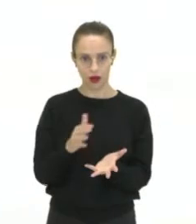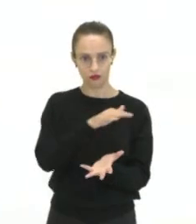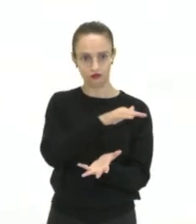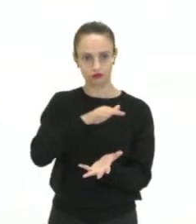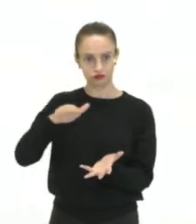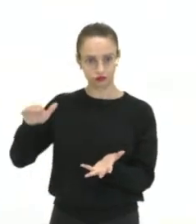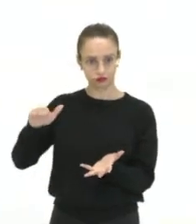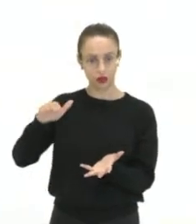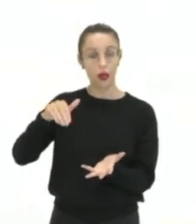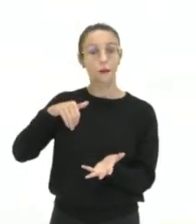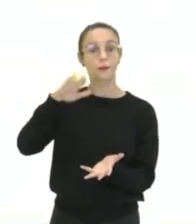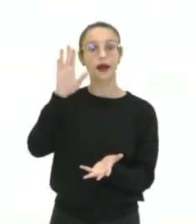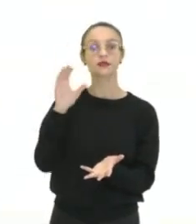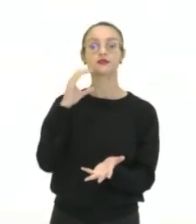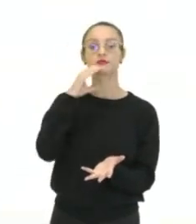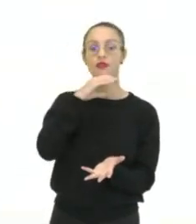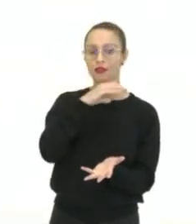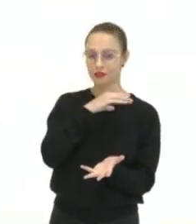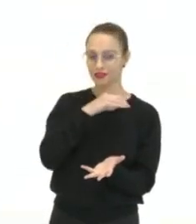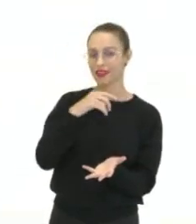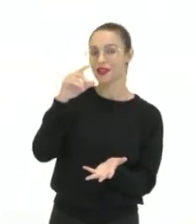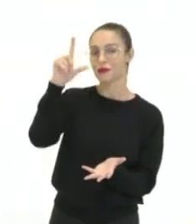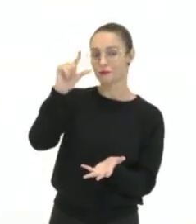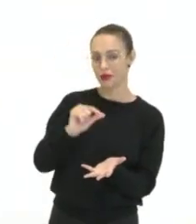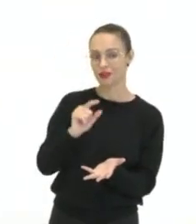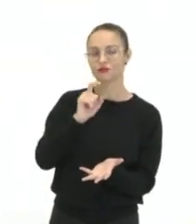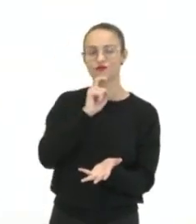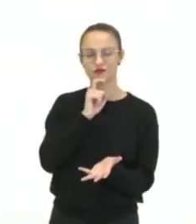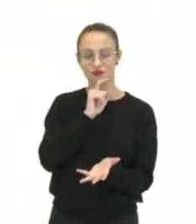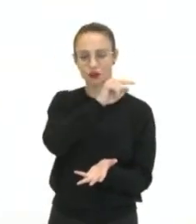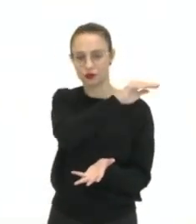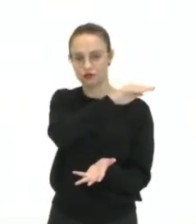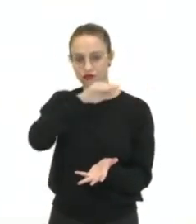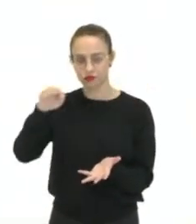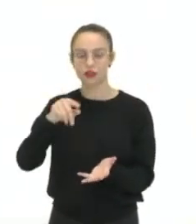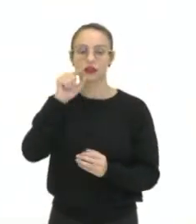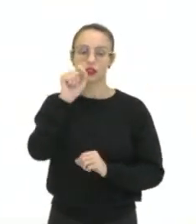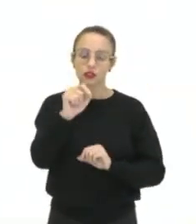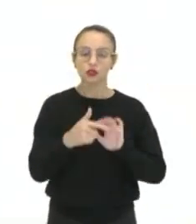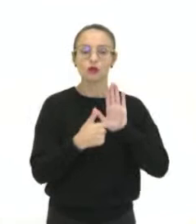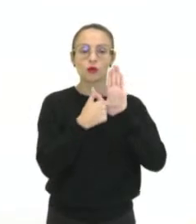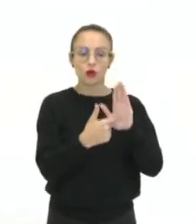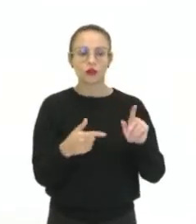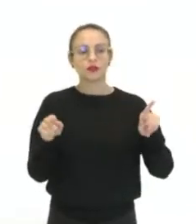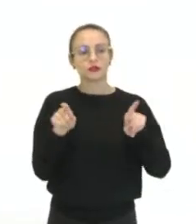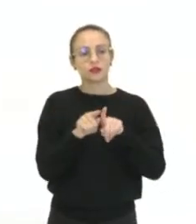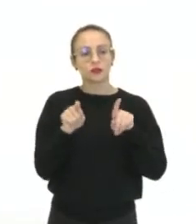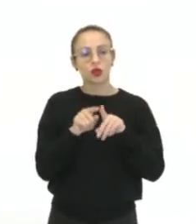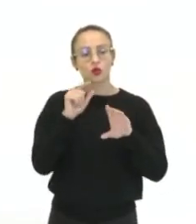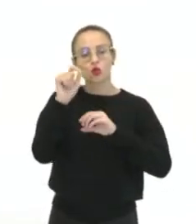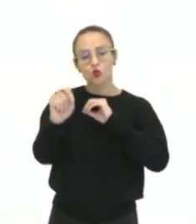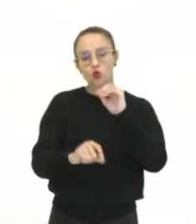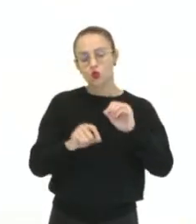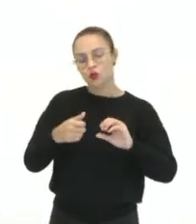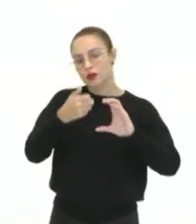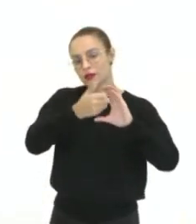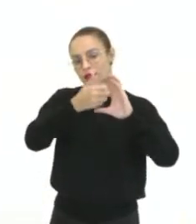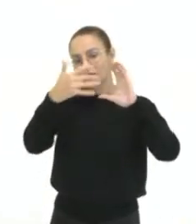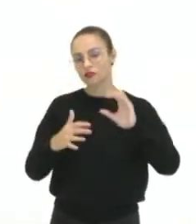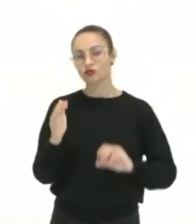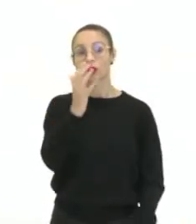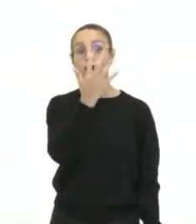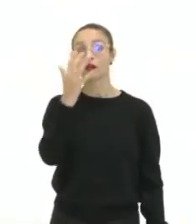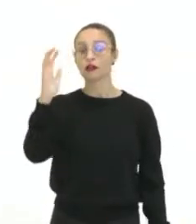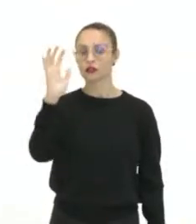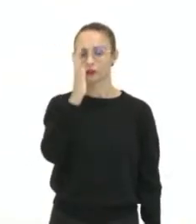e menos aquecidas pelo Sol. Isso vai ditar, né, ou vai dizer quais são as características climáticas,